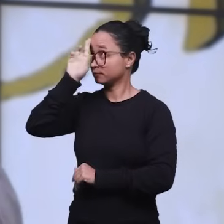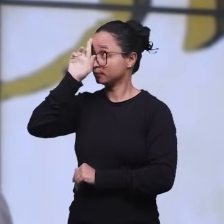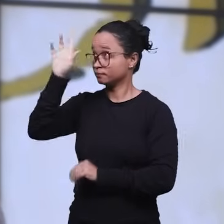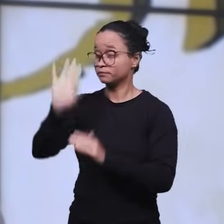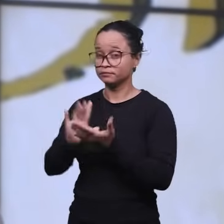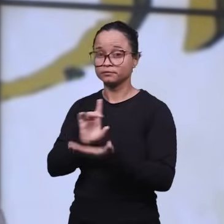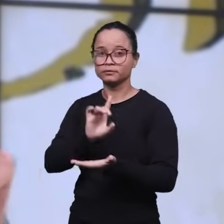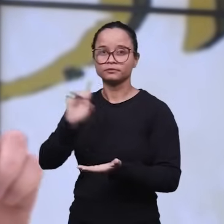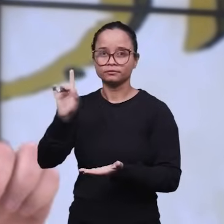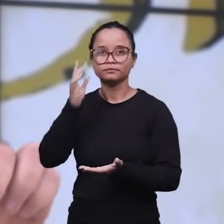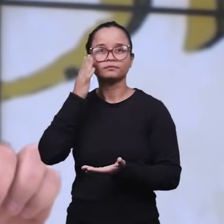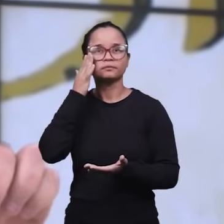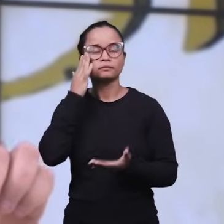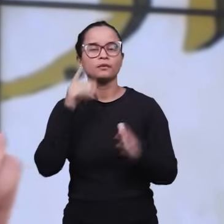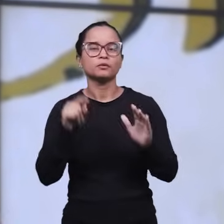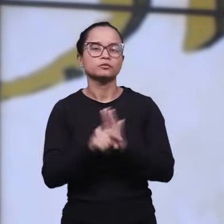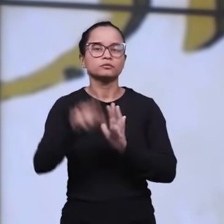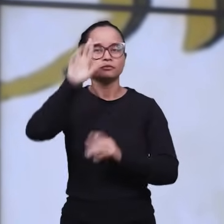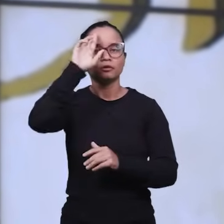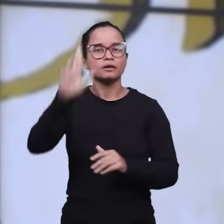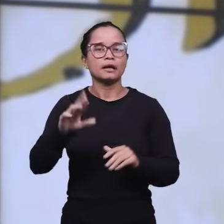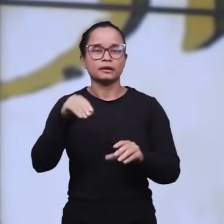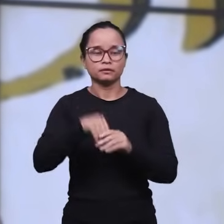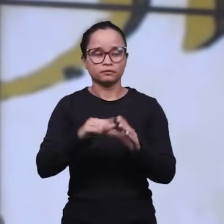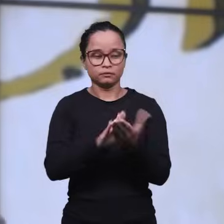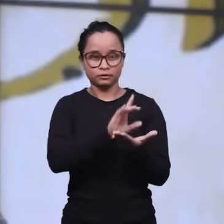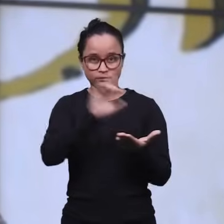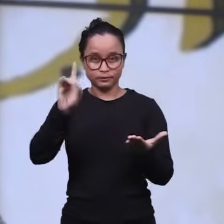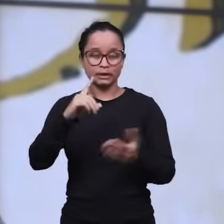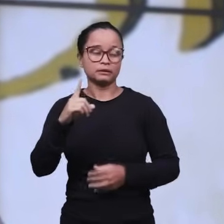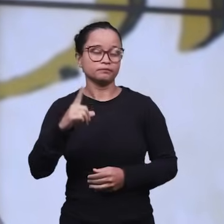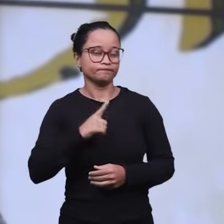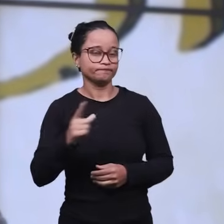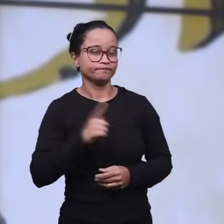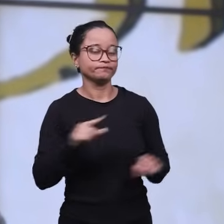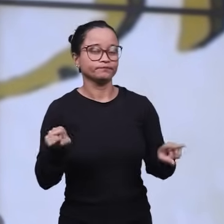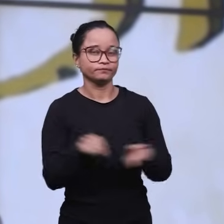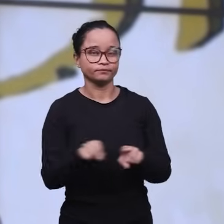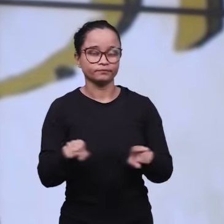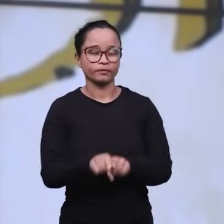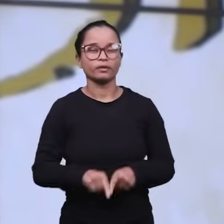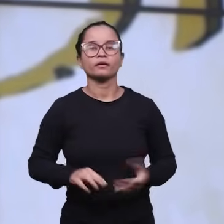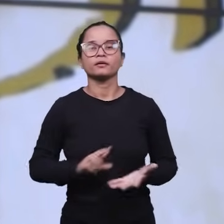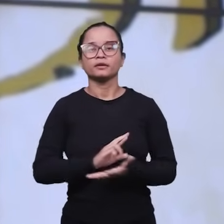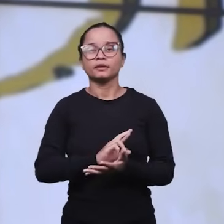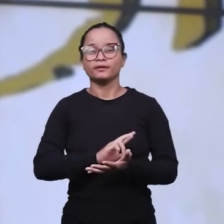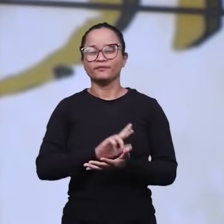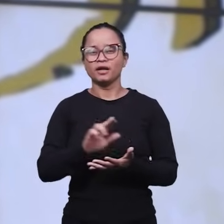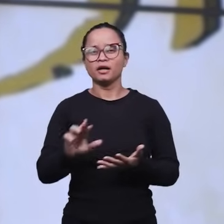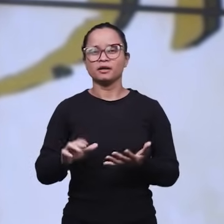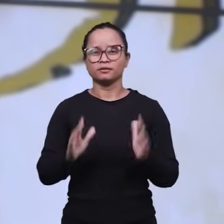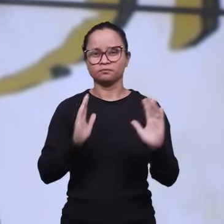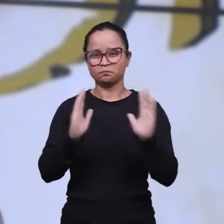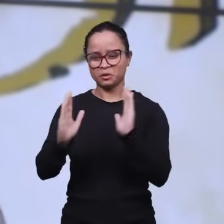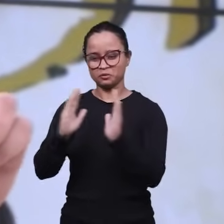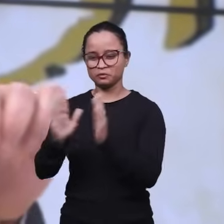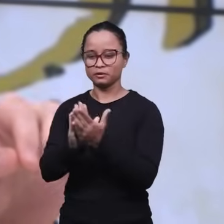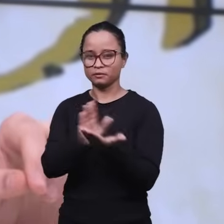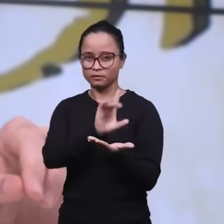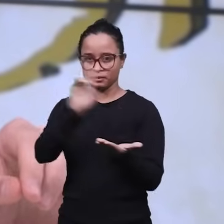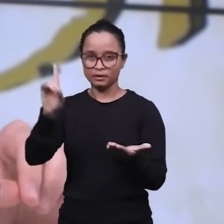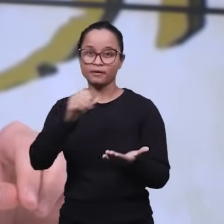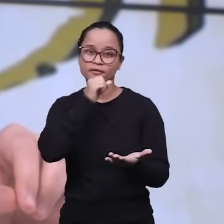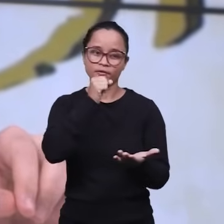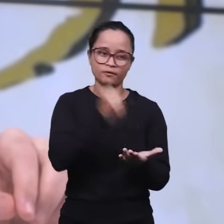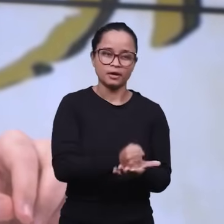a consulta ao Senhor, ela é bíblica e ela se dá em diversos momentos na palavra,